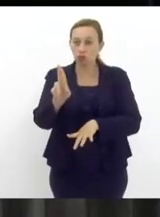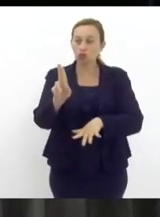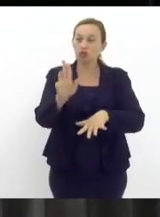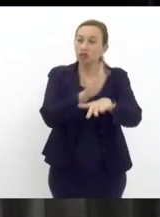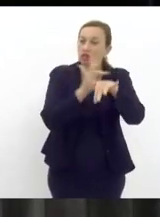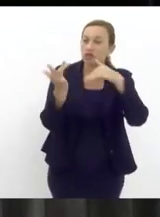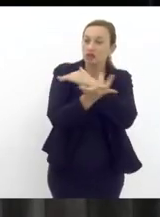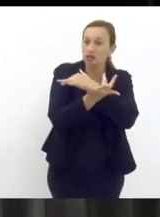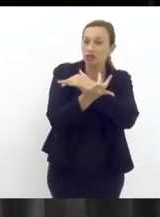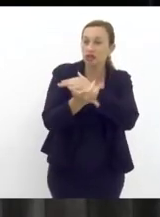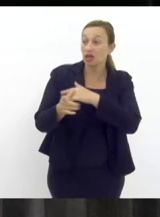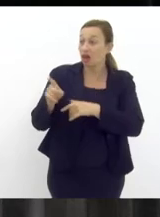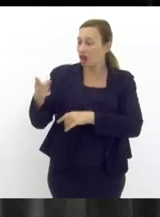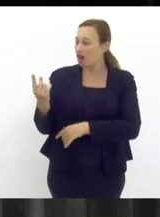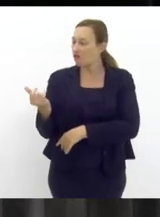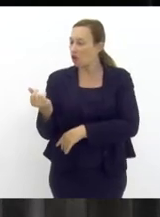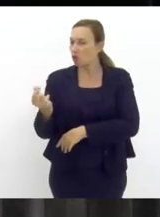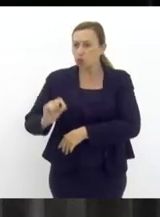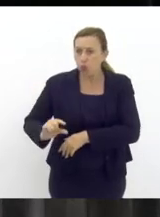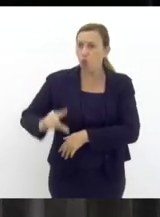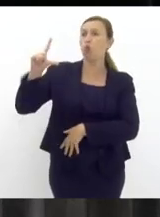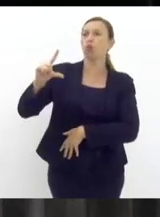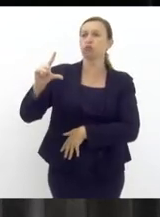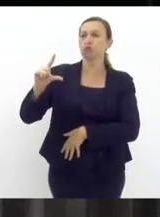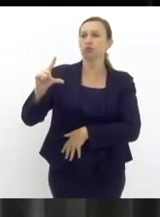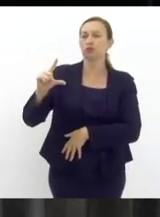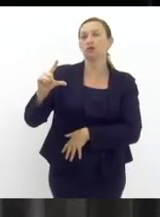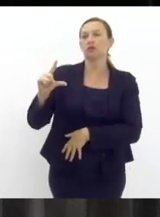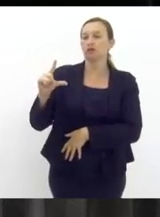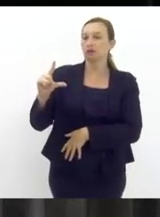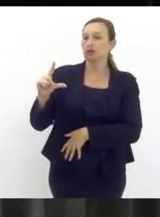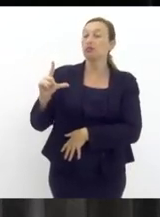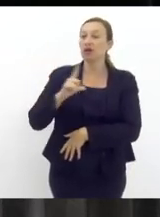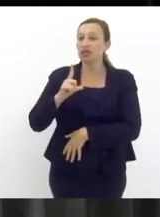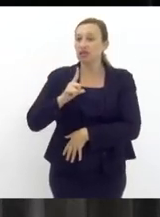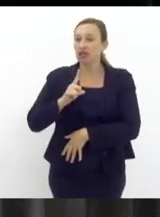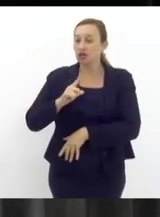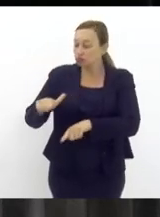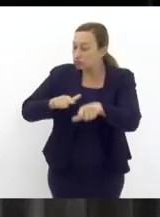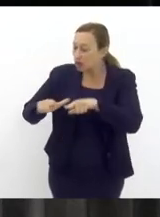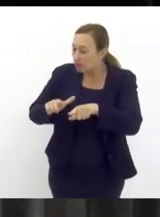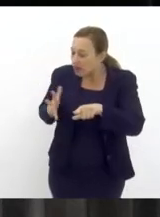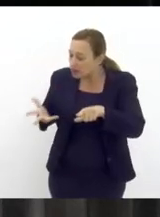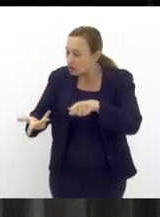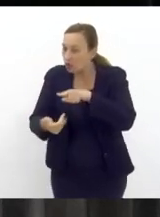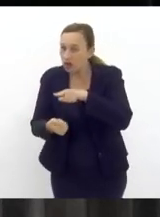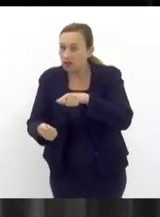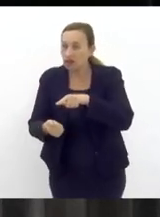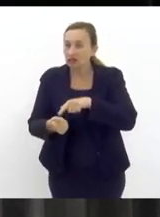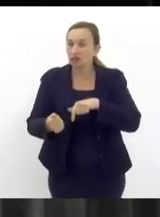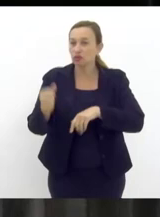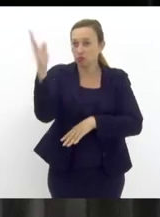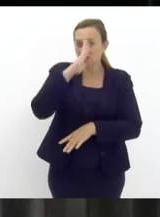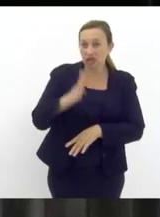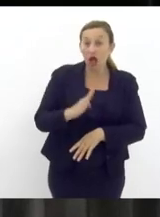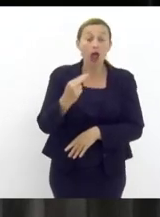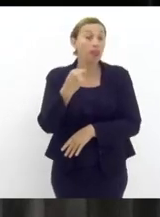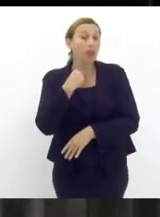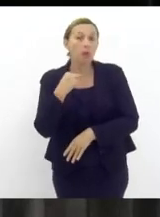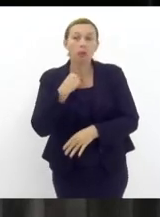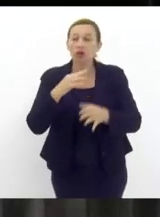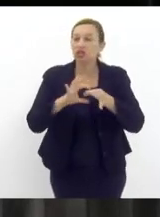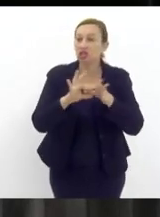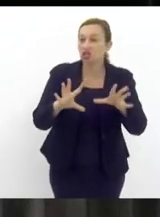elas lucram valorizar altíssimos para prover é um serviço ao consumidor brasileiro e não podem deixar